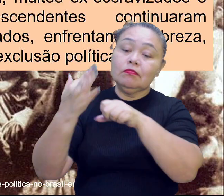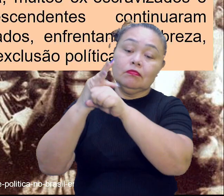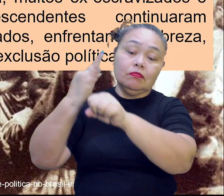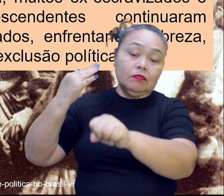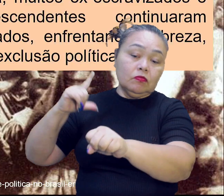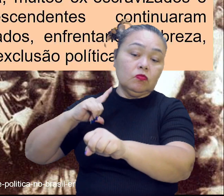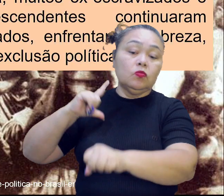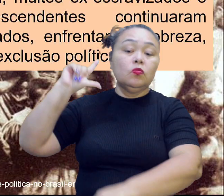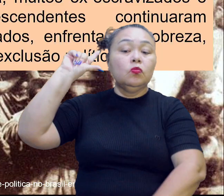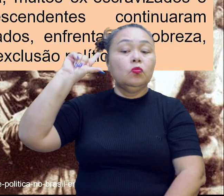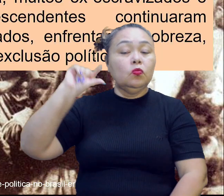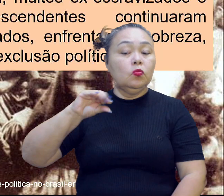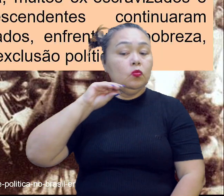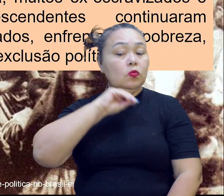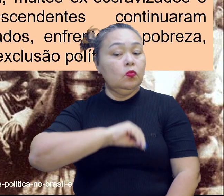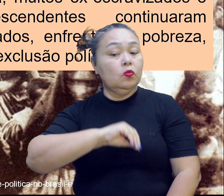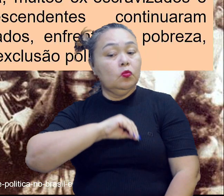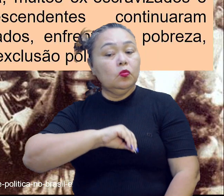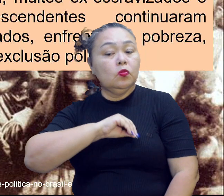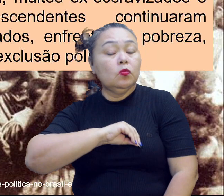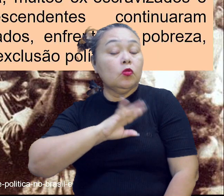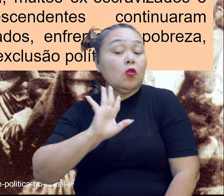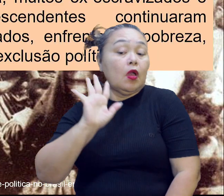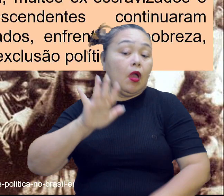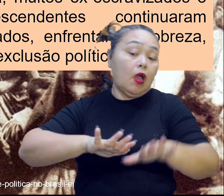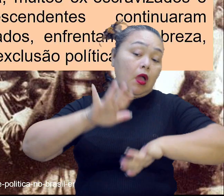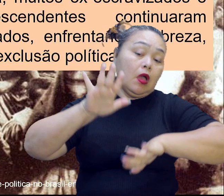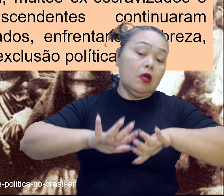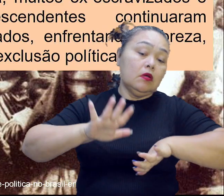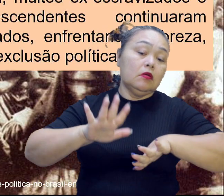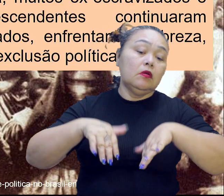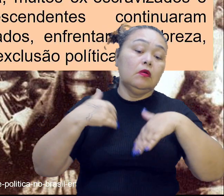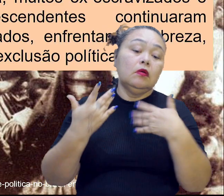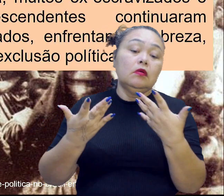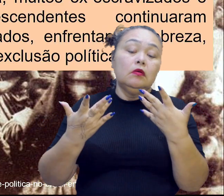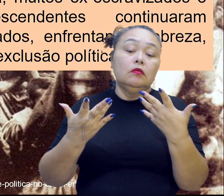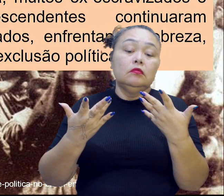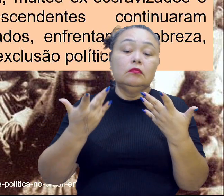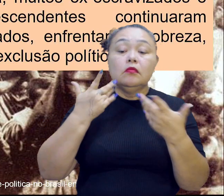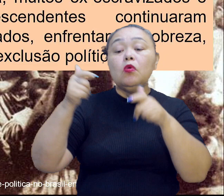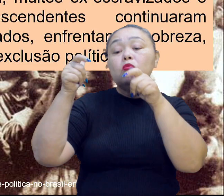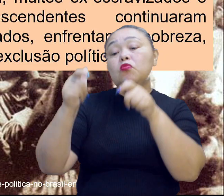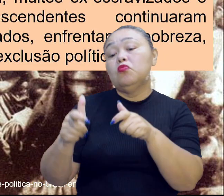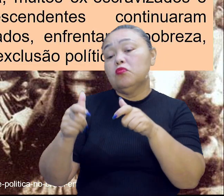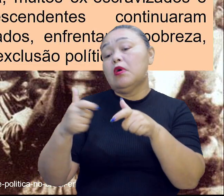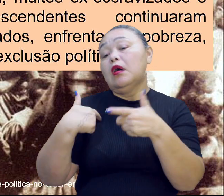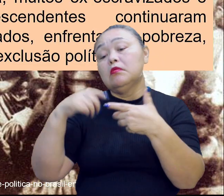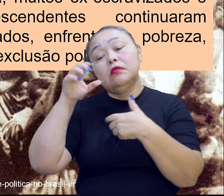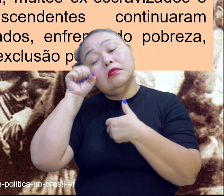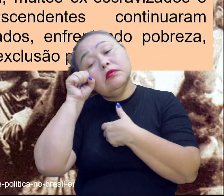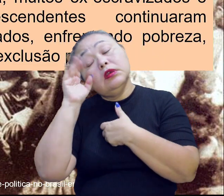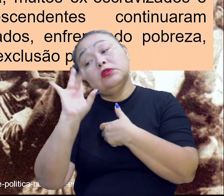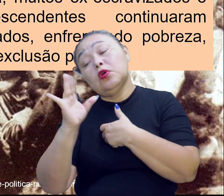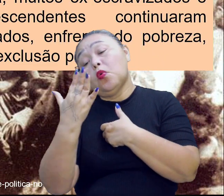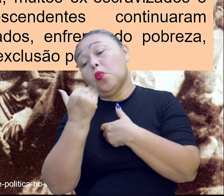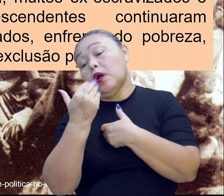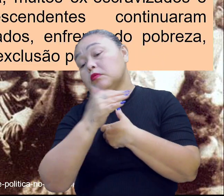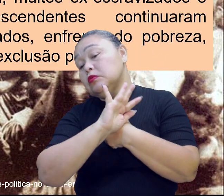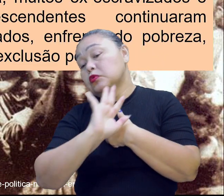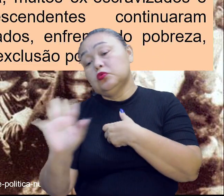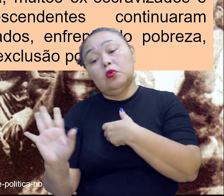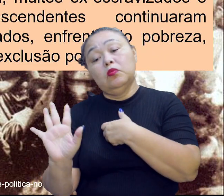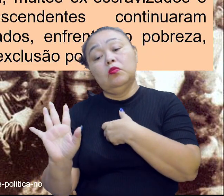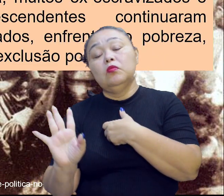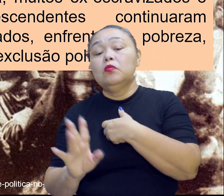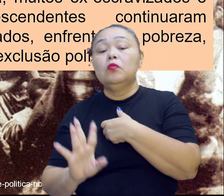fazendas, ganhando muito pouco, ou então até às vezes só para ter um local para dormir e comida.